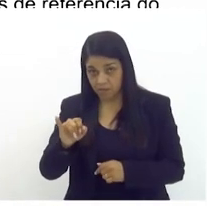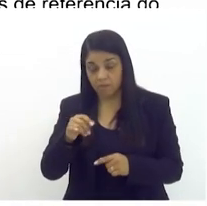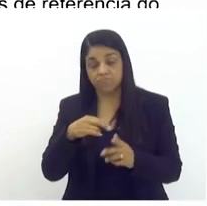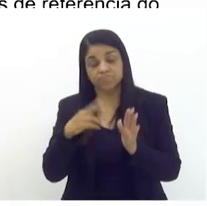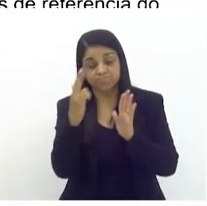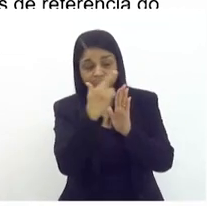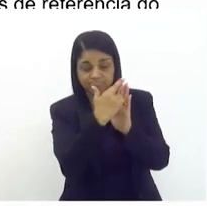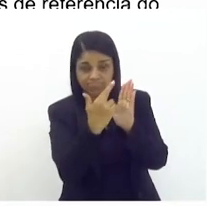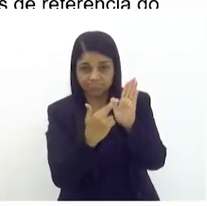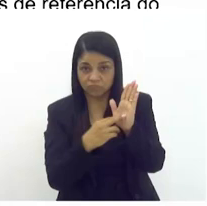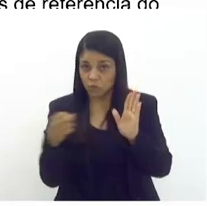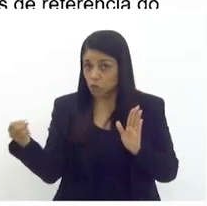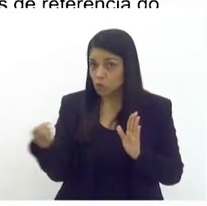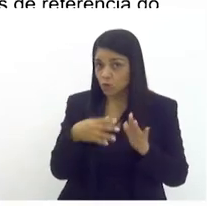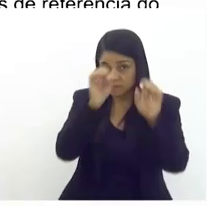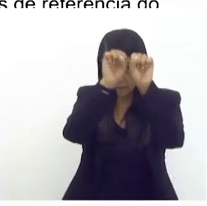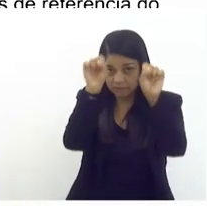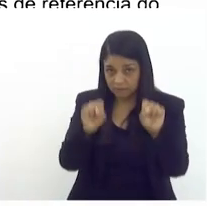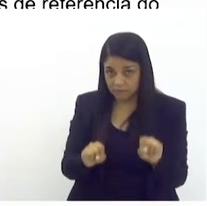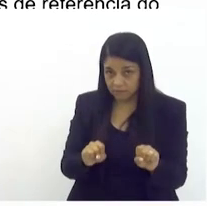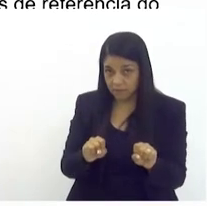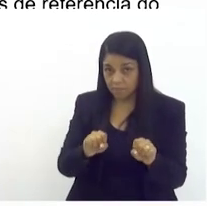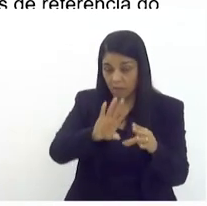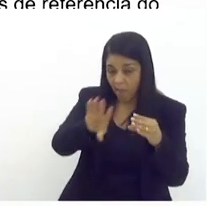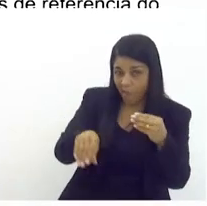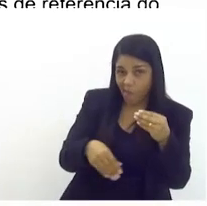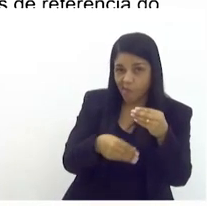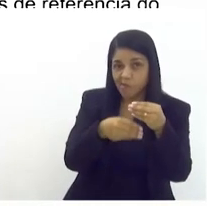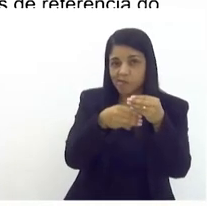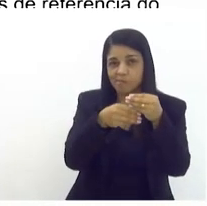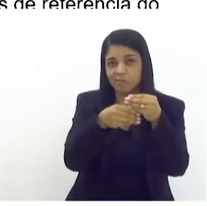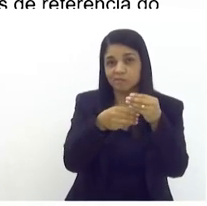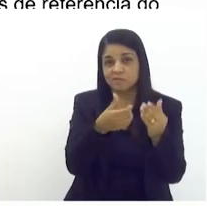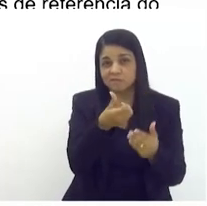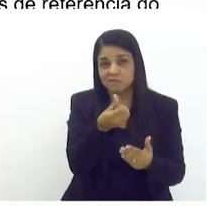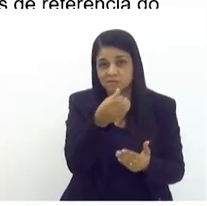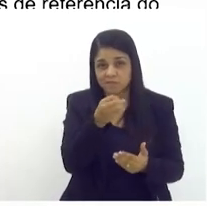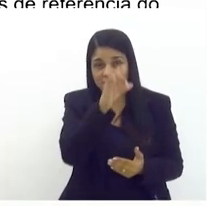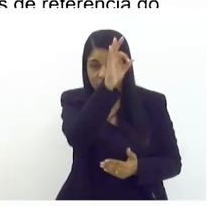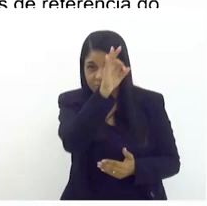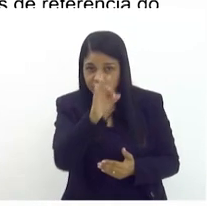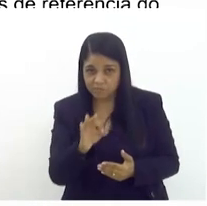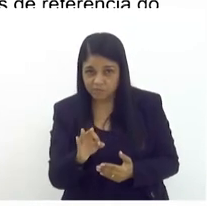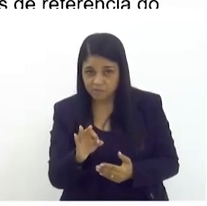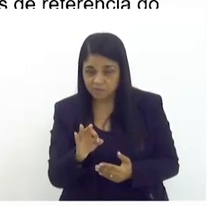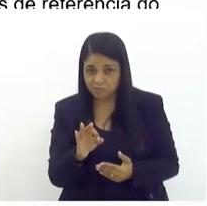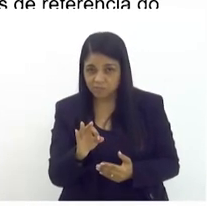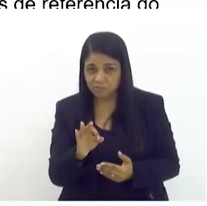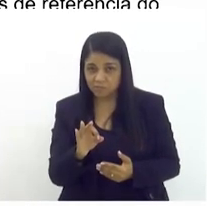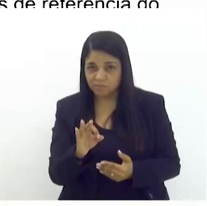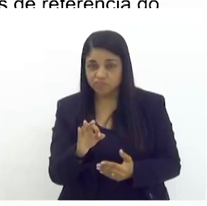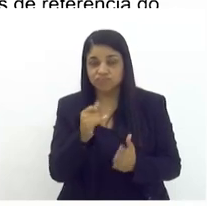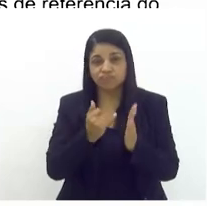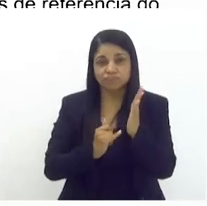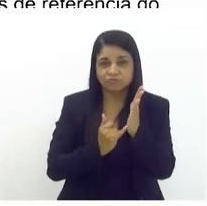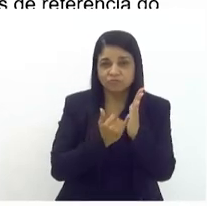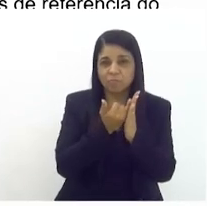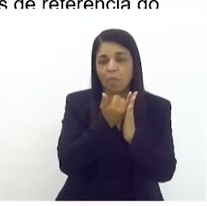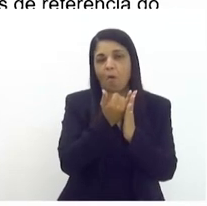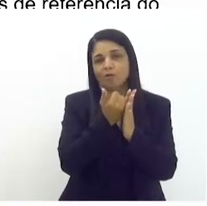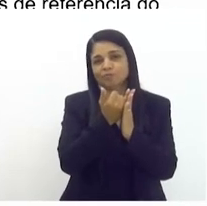sistema e a incorporação dos 60% restantes dos impostos